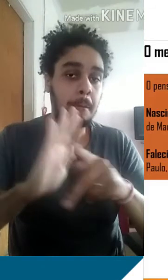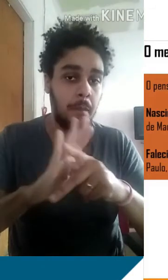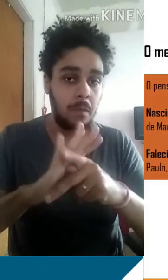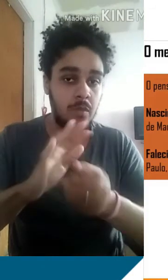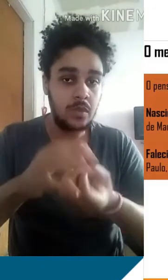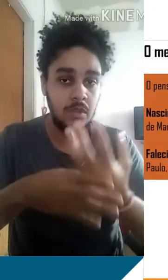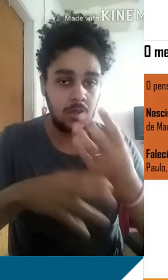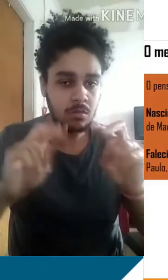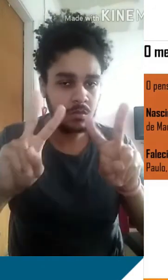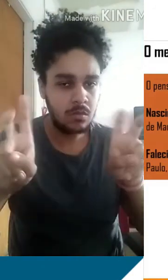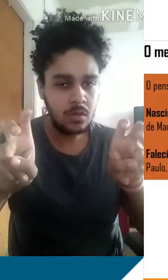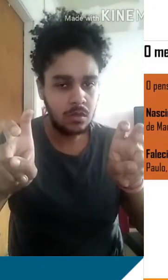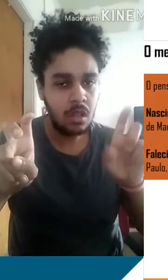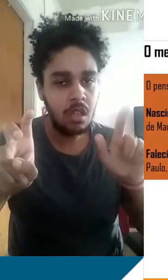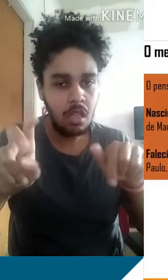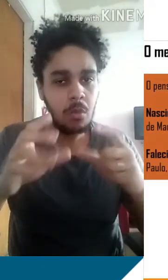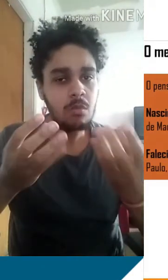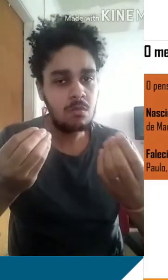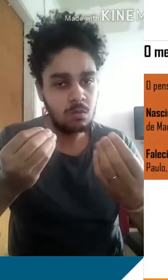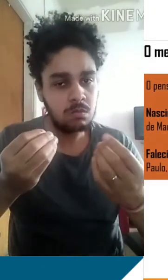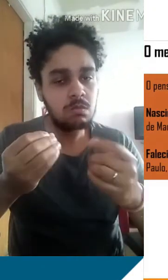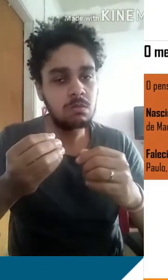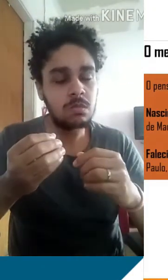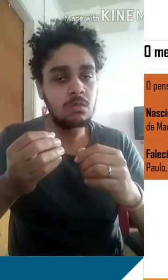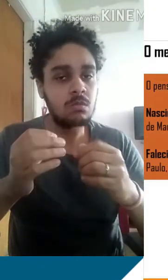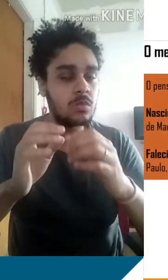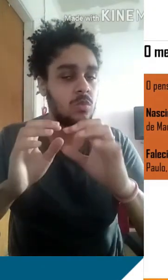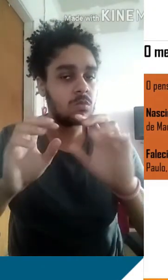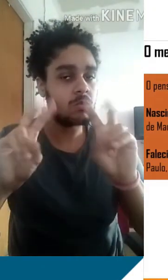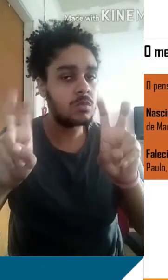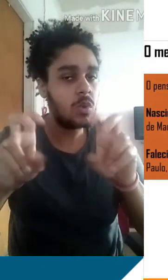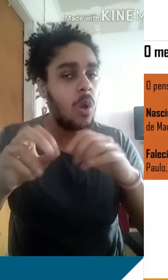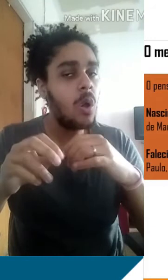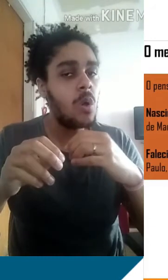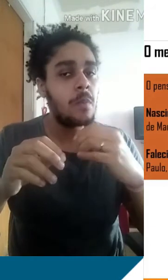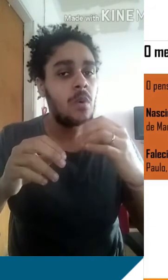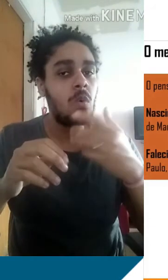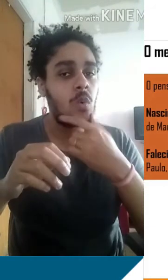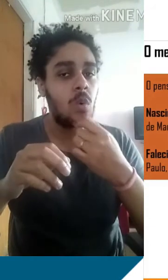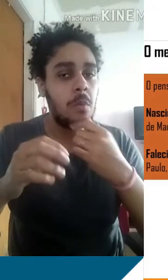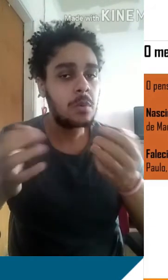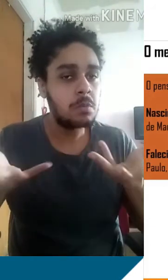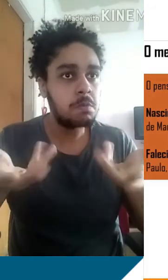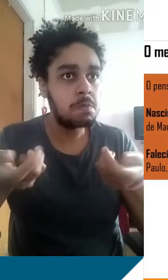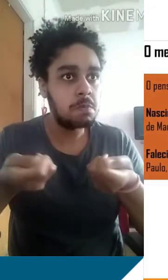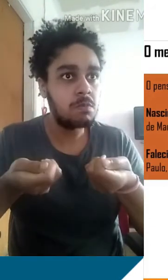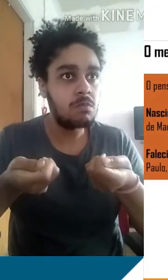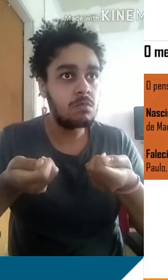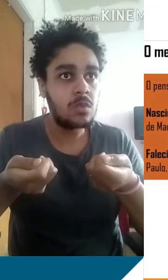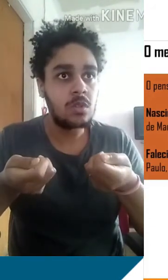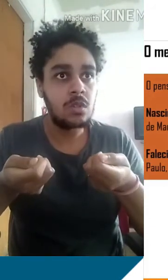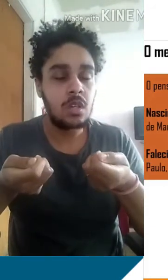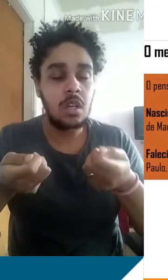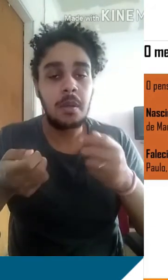maravilhoso, que os meus alunos costumam ouvir muito, né? E vocês também vão ter a oportunidade de conhecer mais um pouquinho,